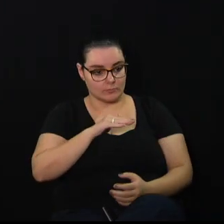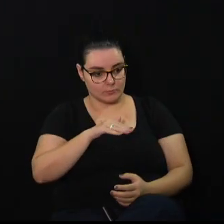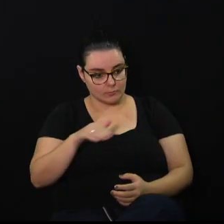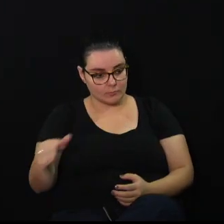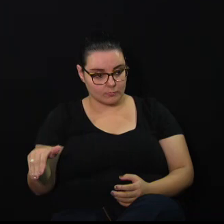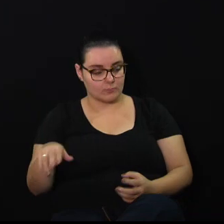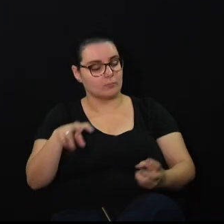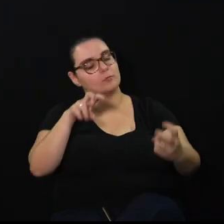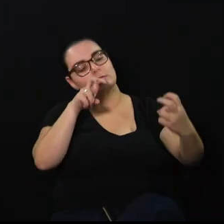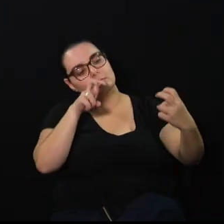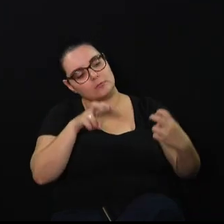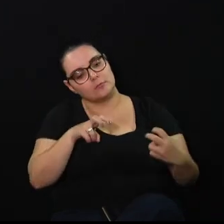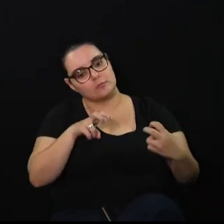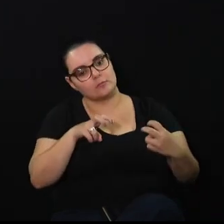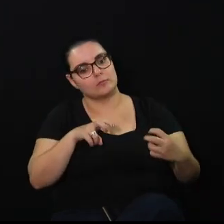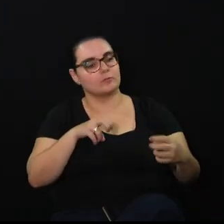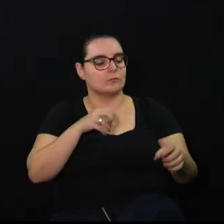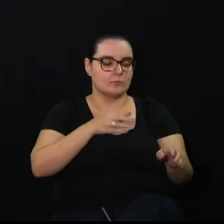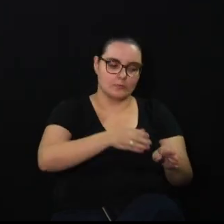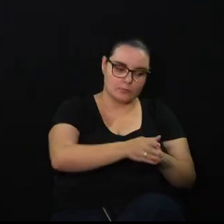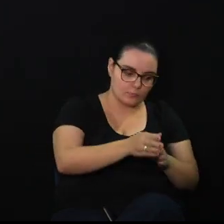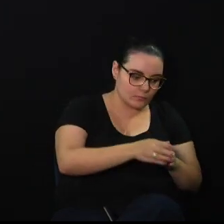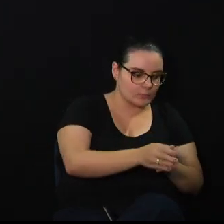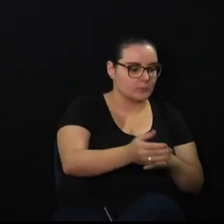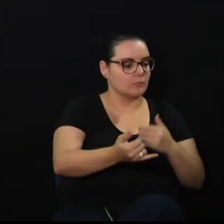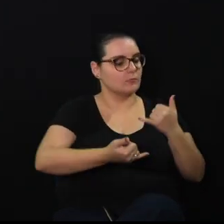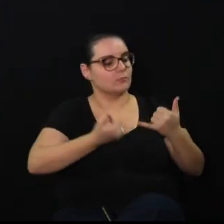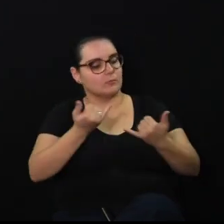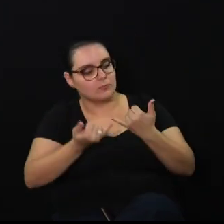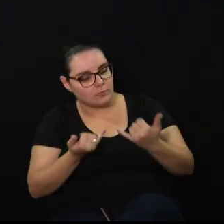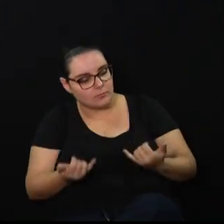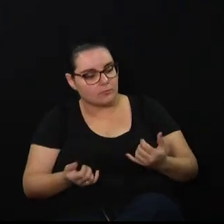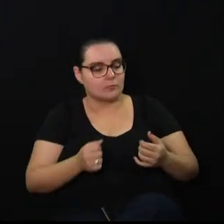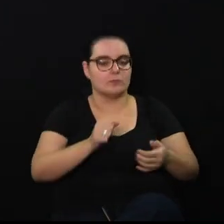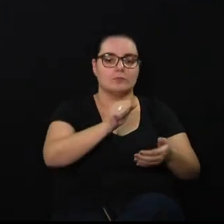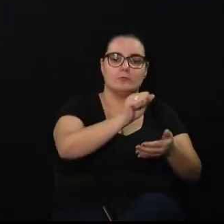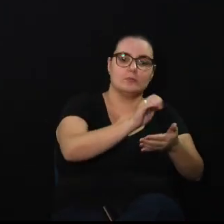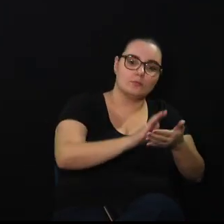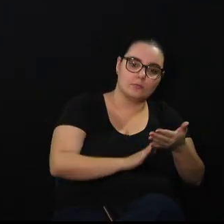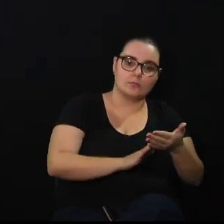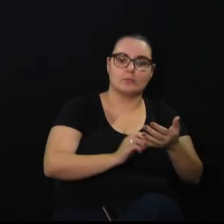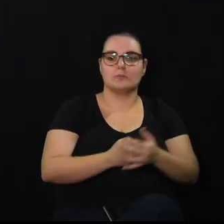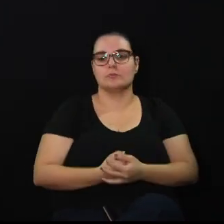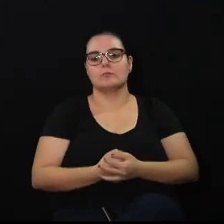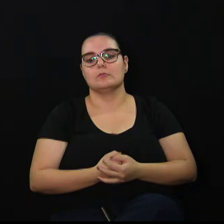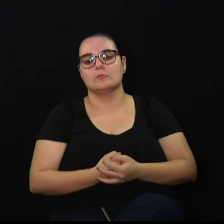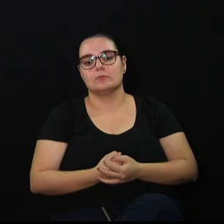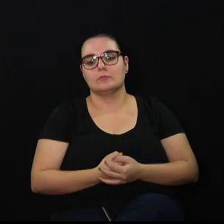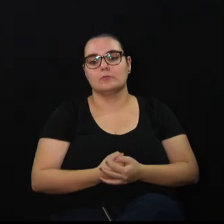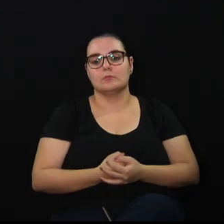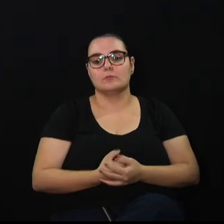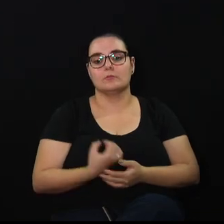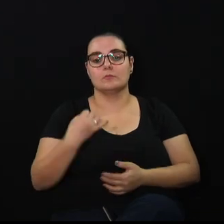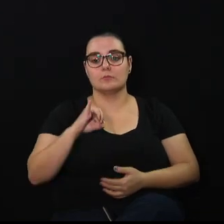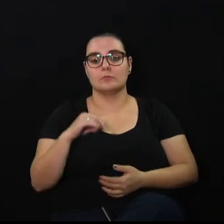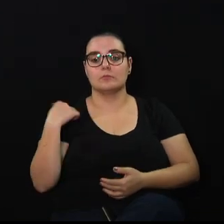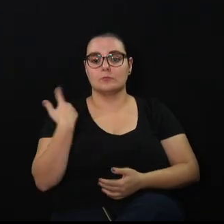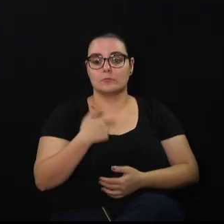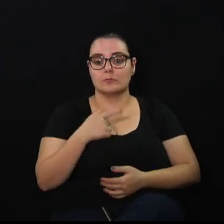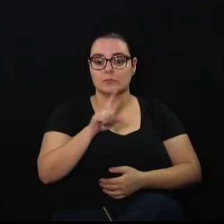mediante demanda mediante brincadeira tá então é se a gente não ensina a